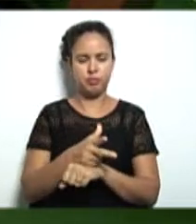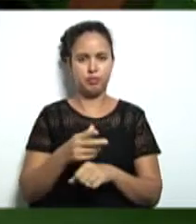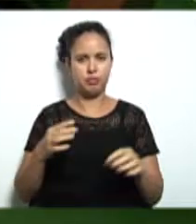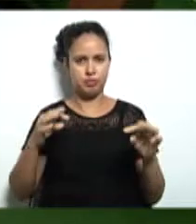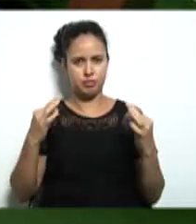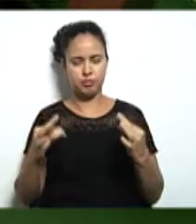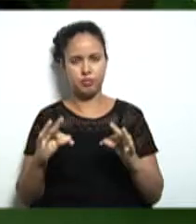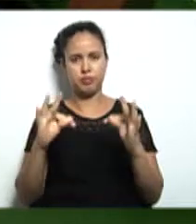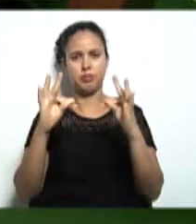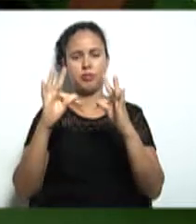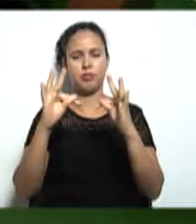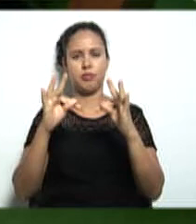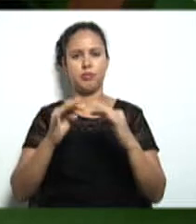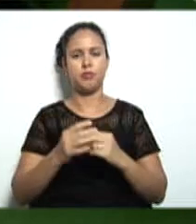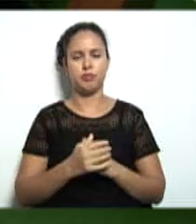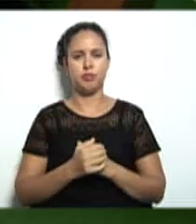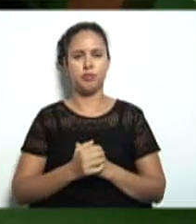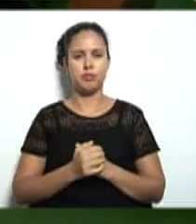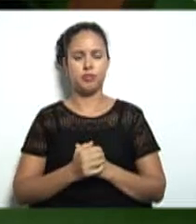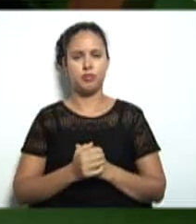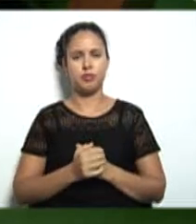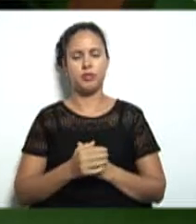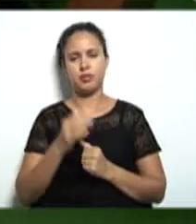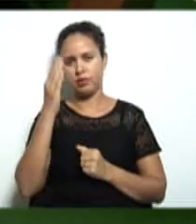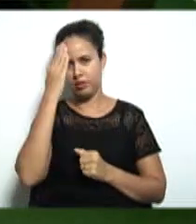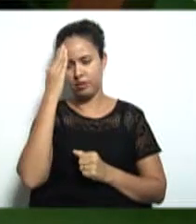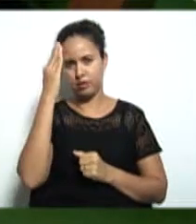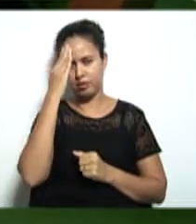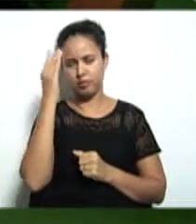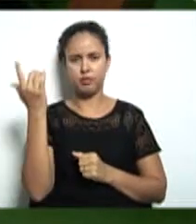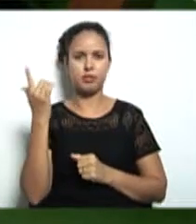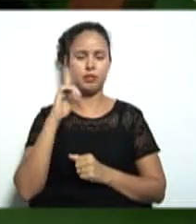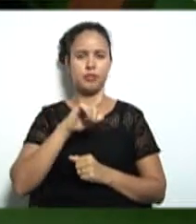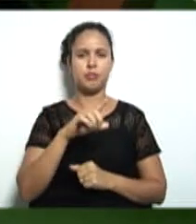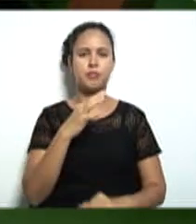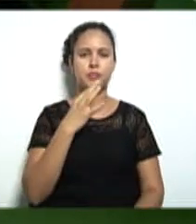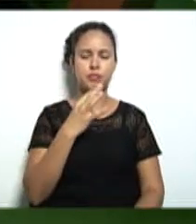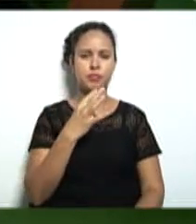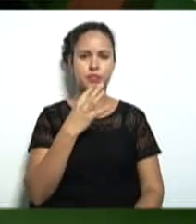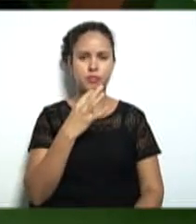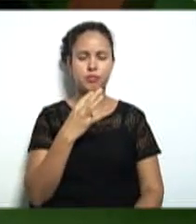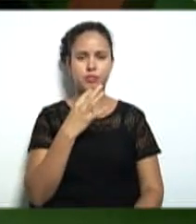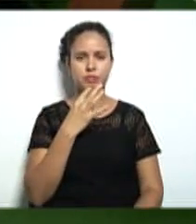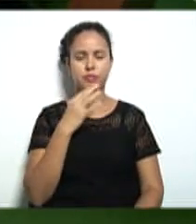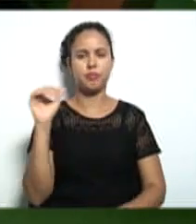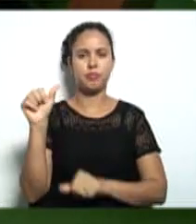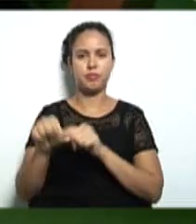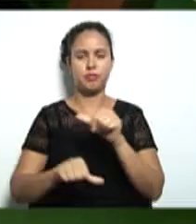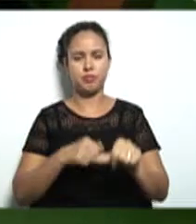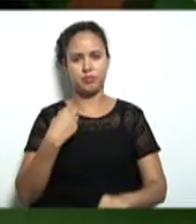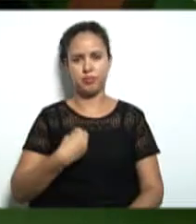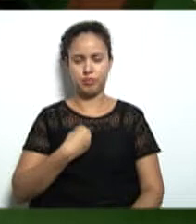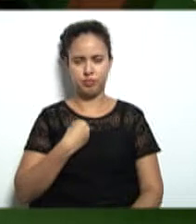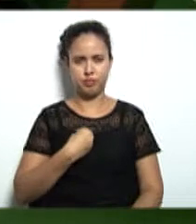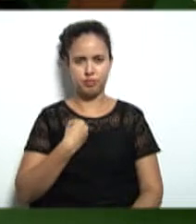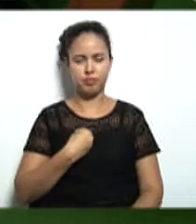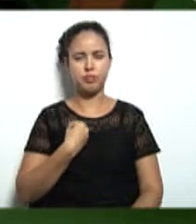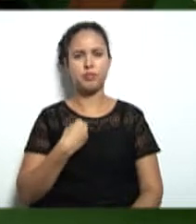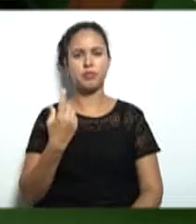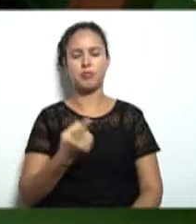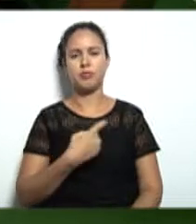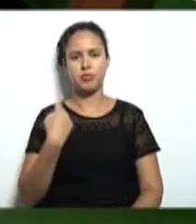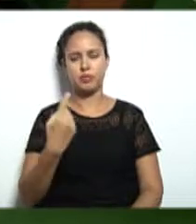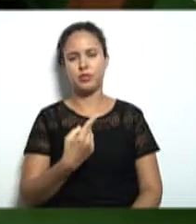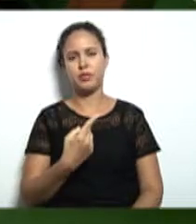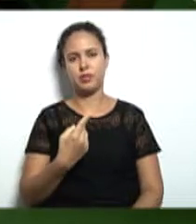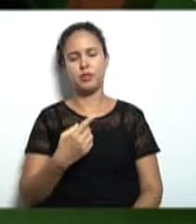tecnologia, esperando sempre que o ganho seja o conhecimento, que seja a mudança da sua realidade, né? Então nós